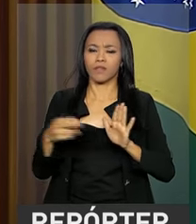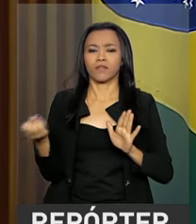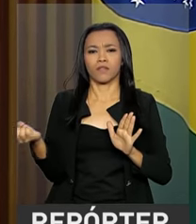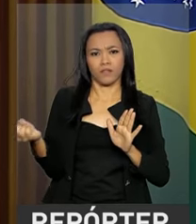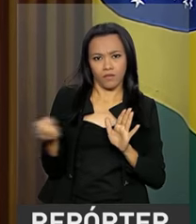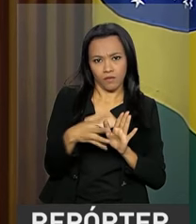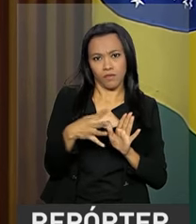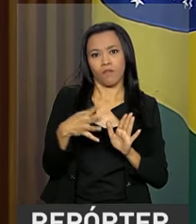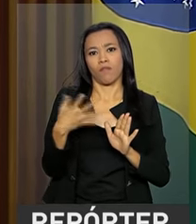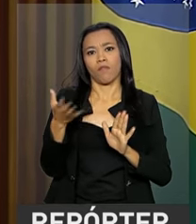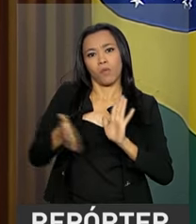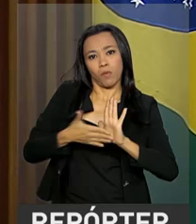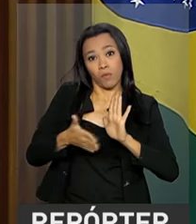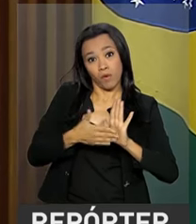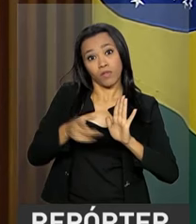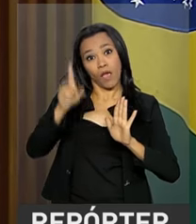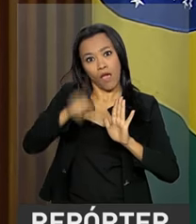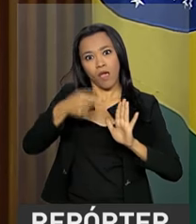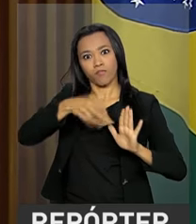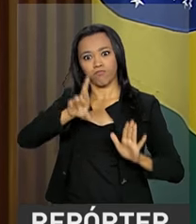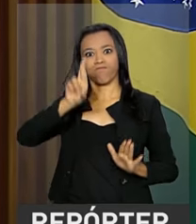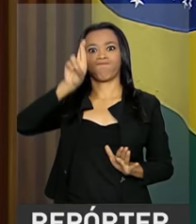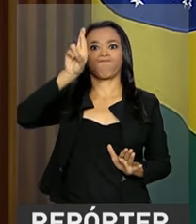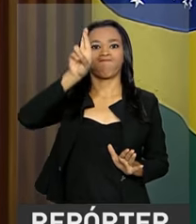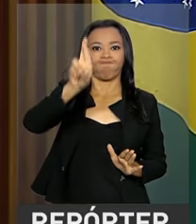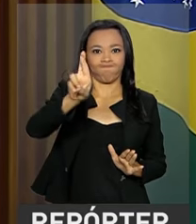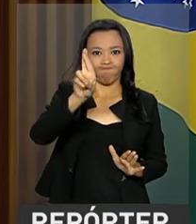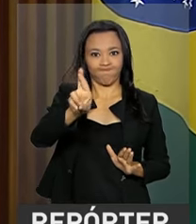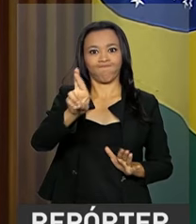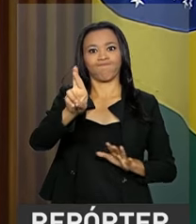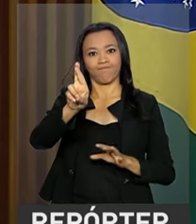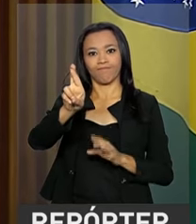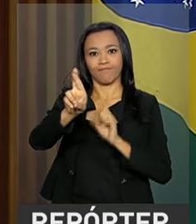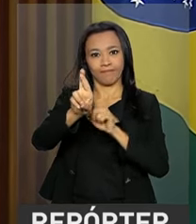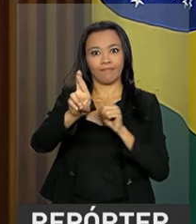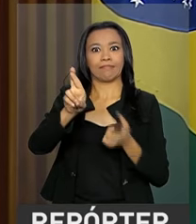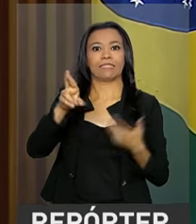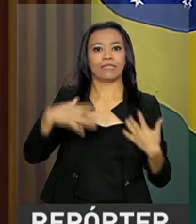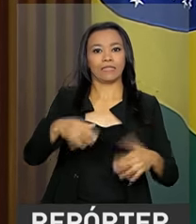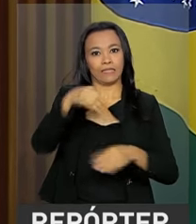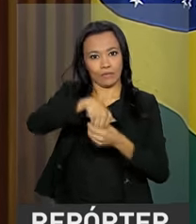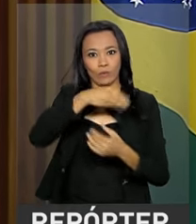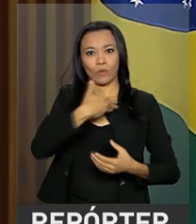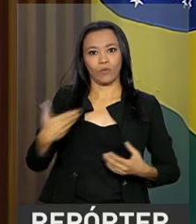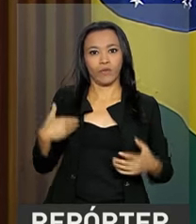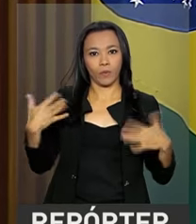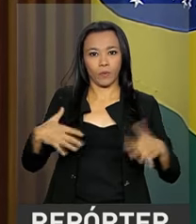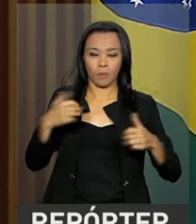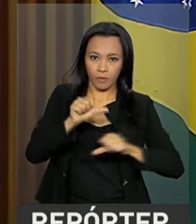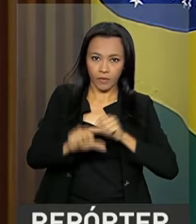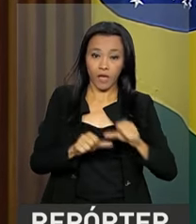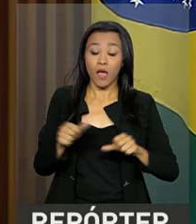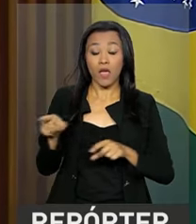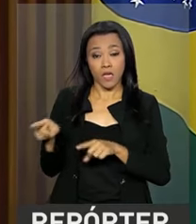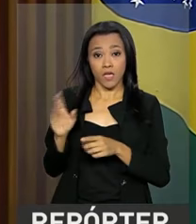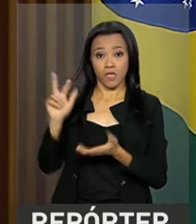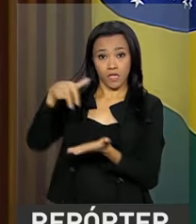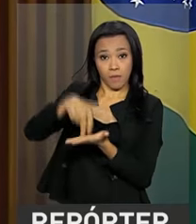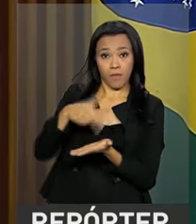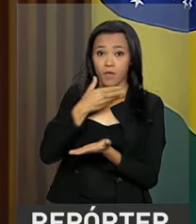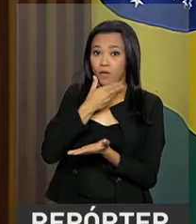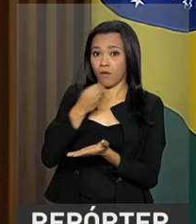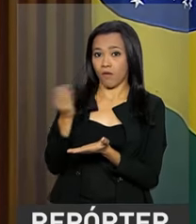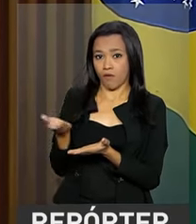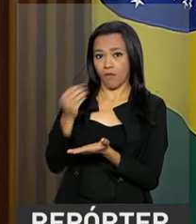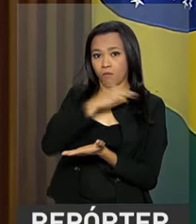reformista ou não do governo disse ontem lá no rio de